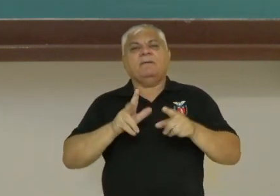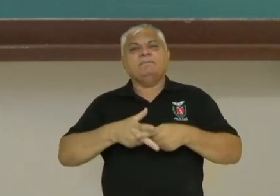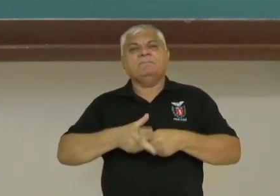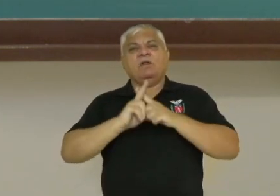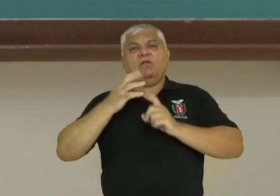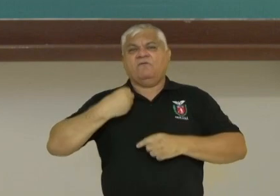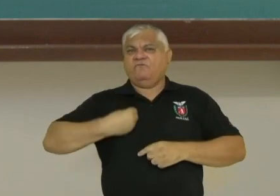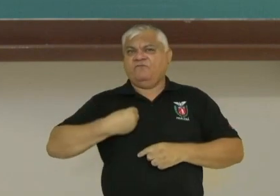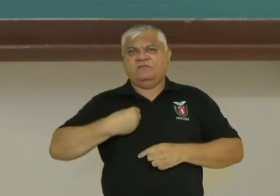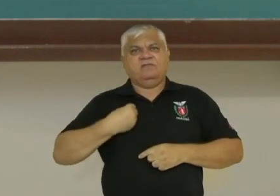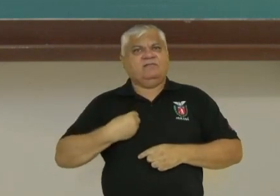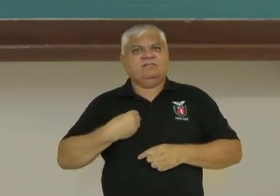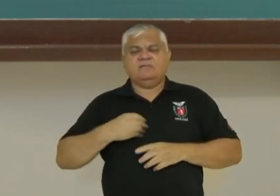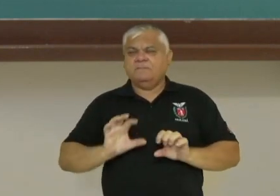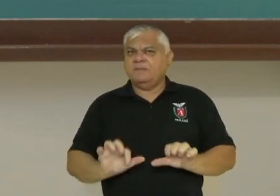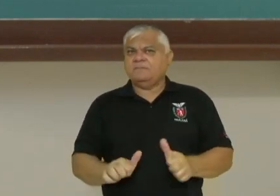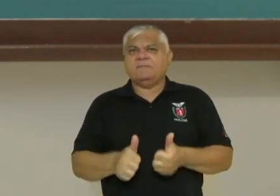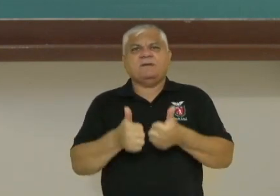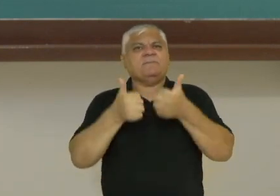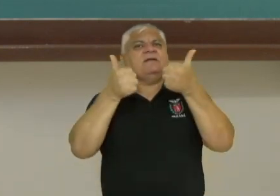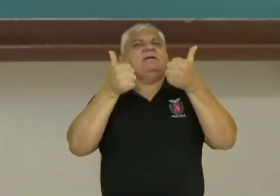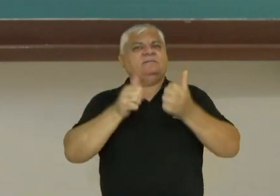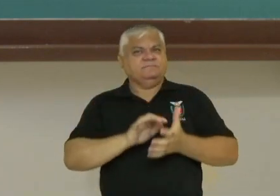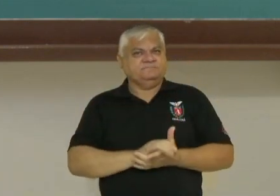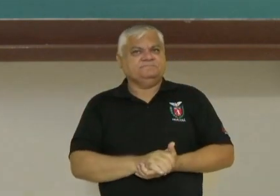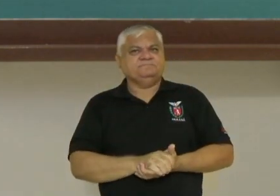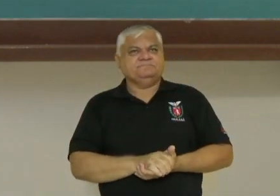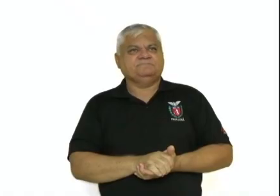vida cotidiana, também para o teu dia a dia ali.